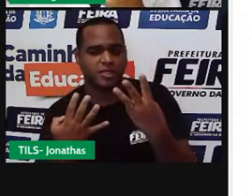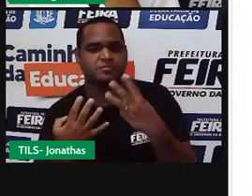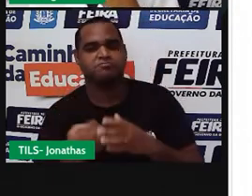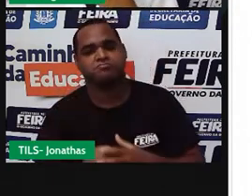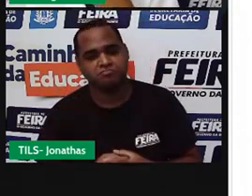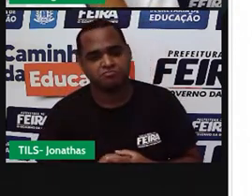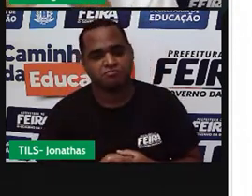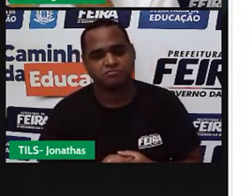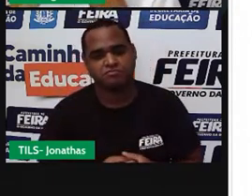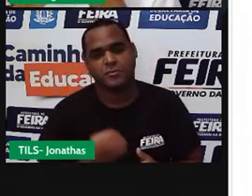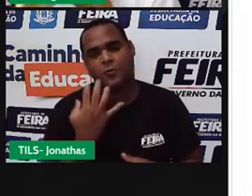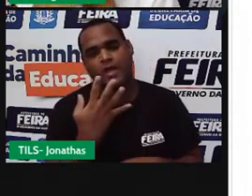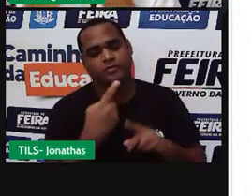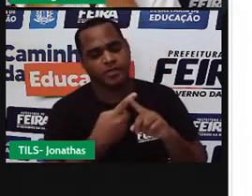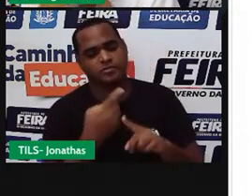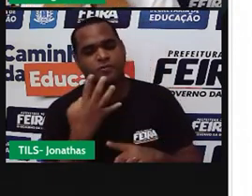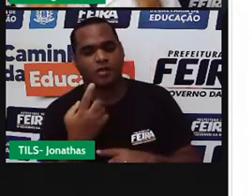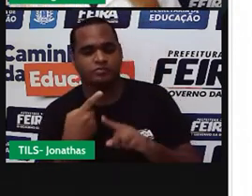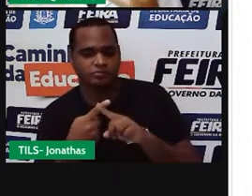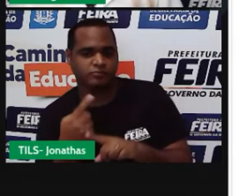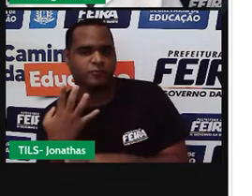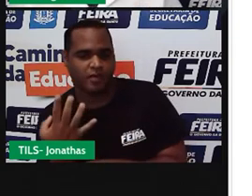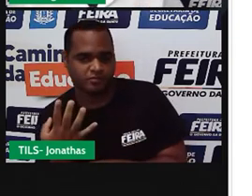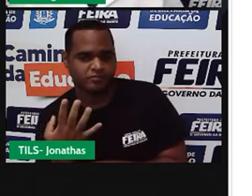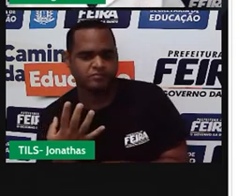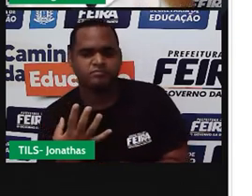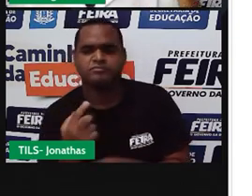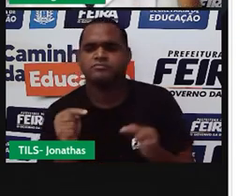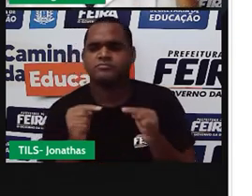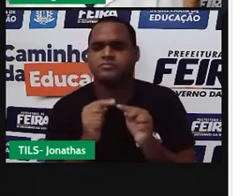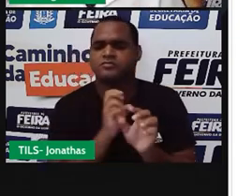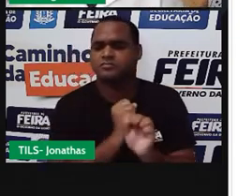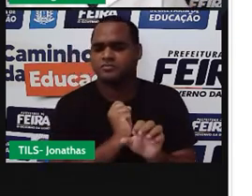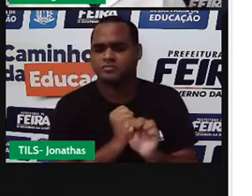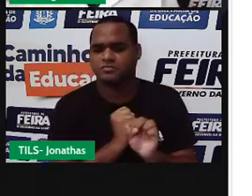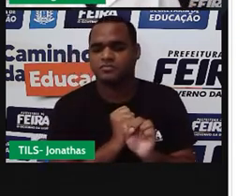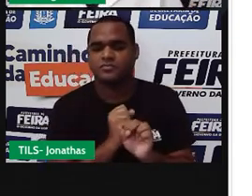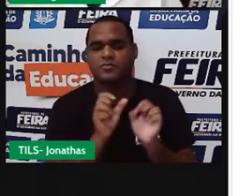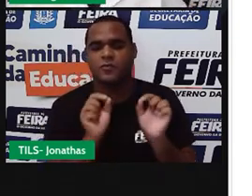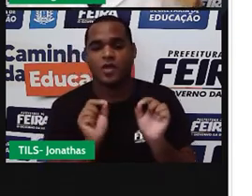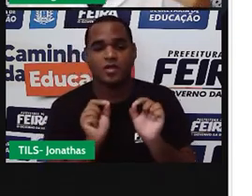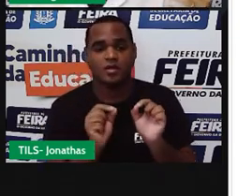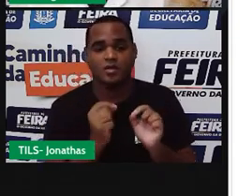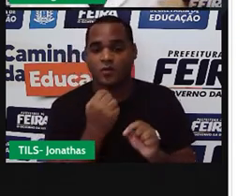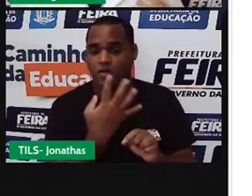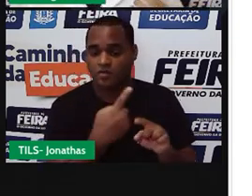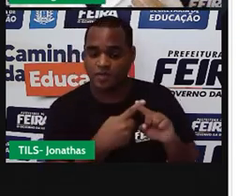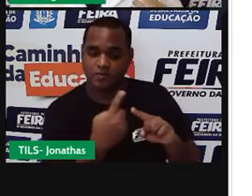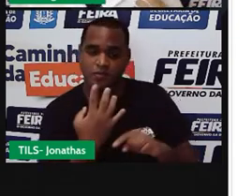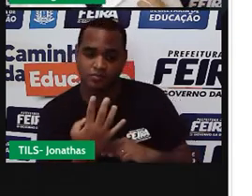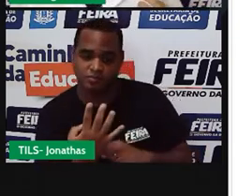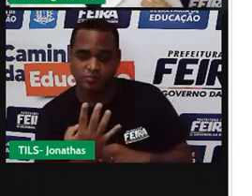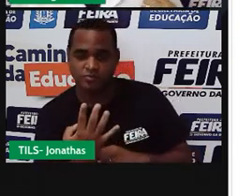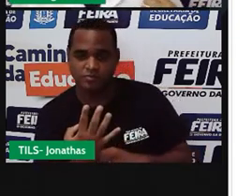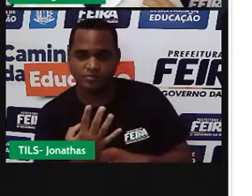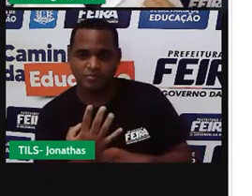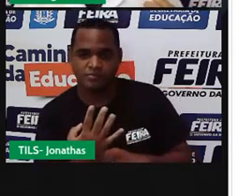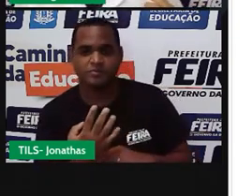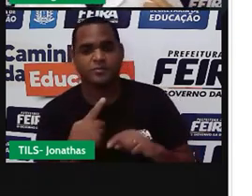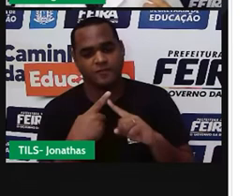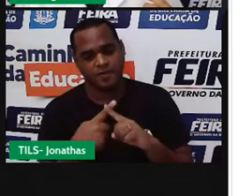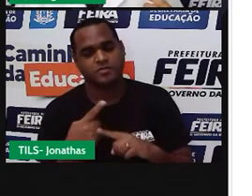4 3 vezes e o que é que faz com esses três números quatros a gente multiplicar eles faz 4 x